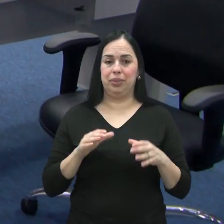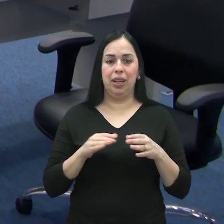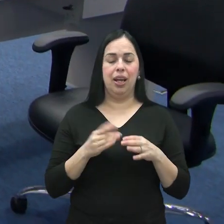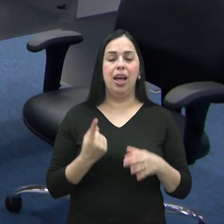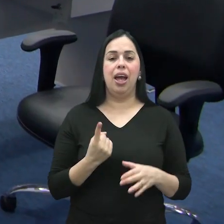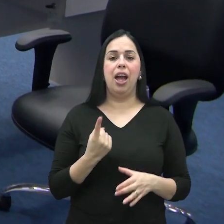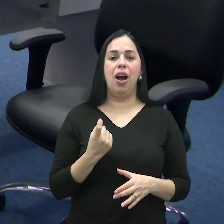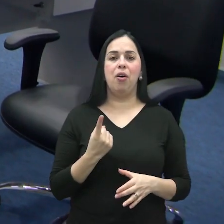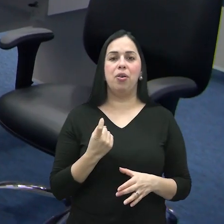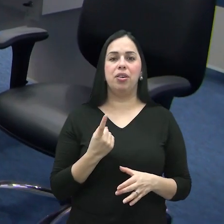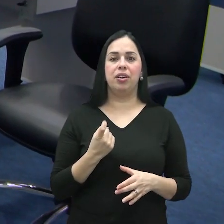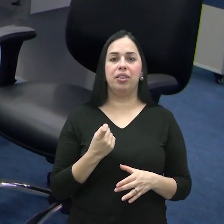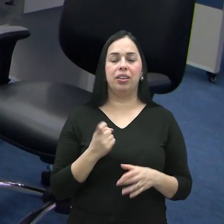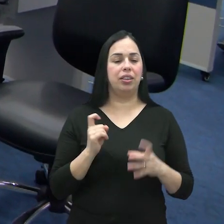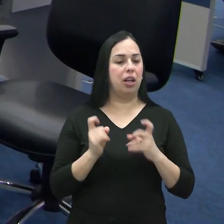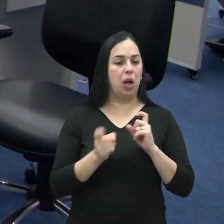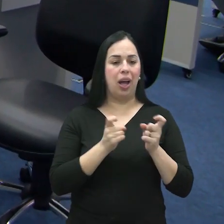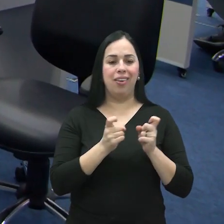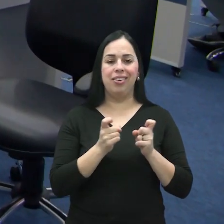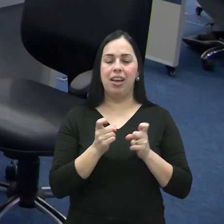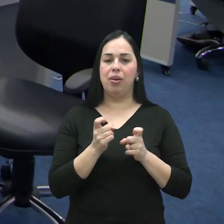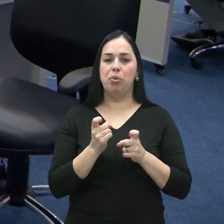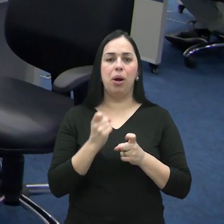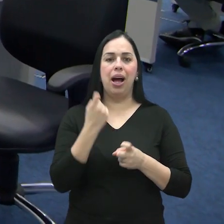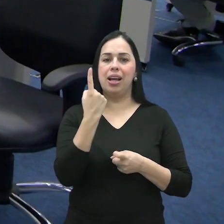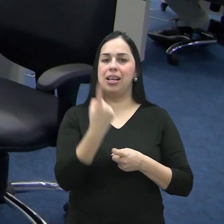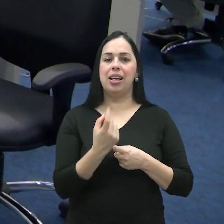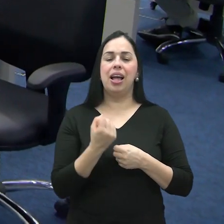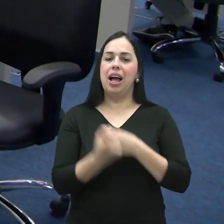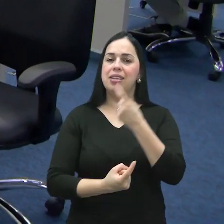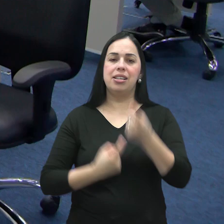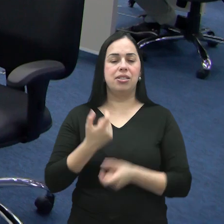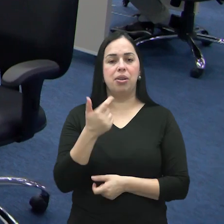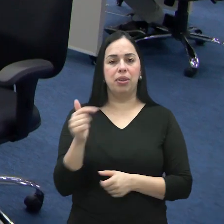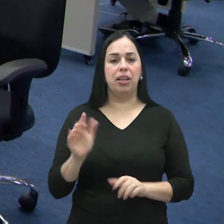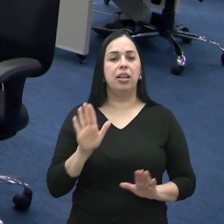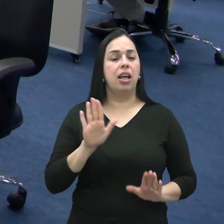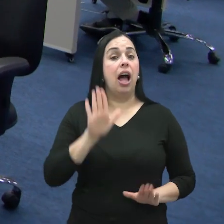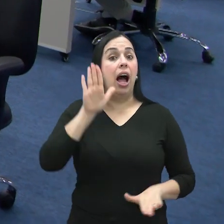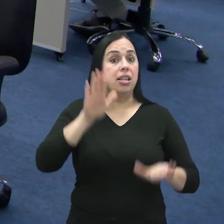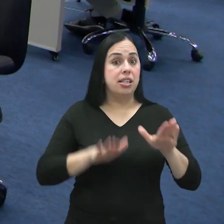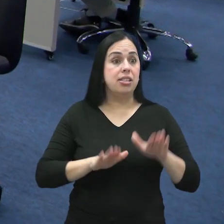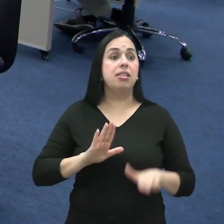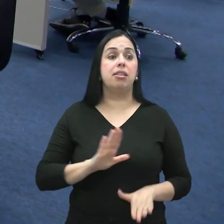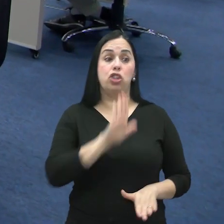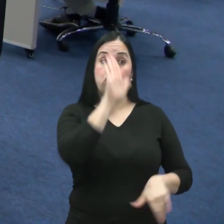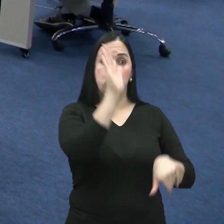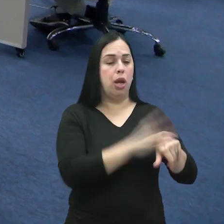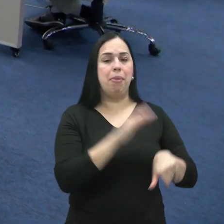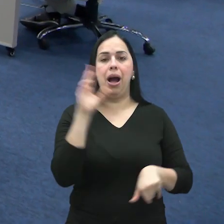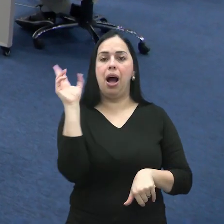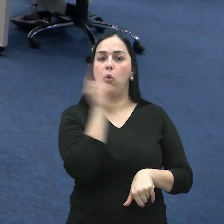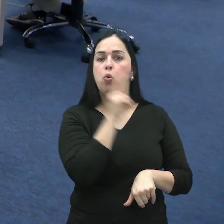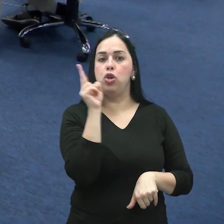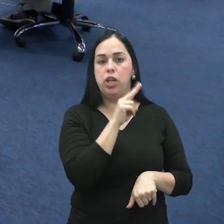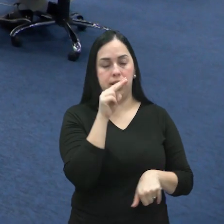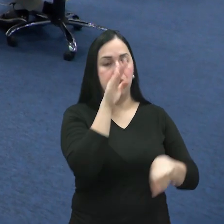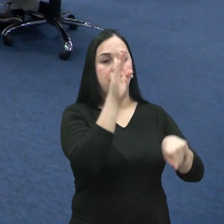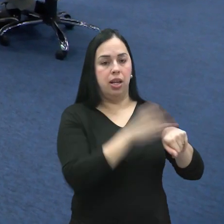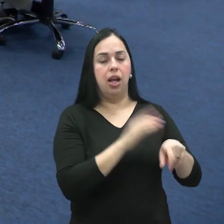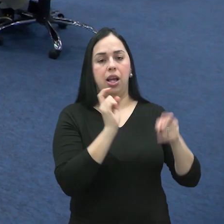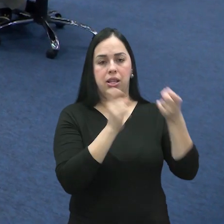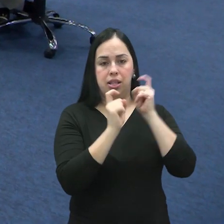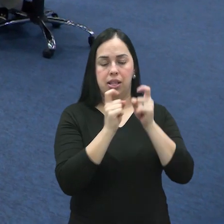comissão: ela é a única que não se reúne periodicamente. As reuniões são sempre convocadas por necessidade, ou seja,